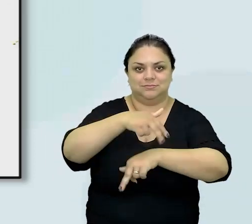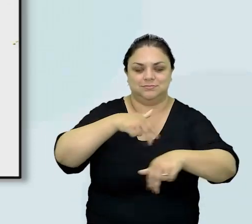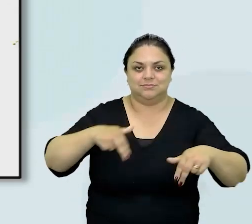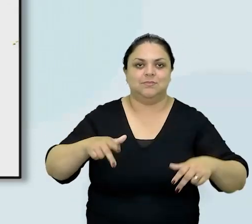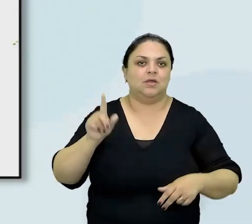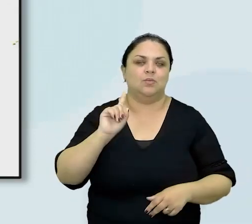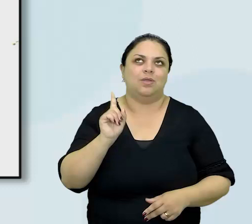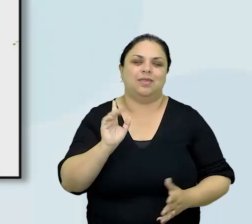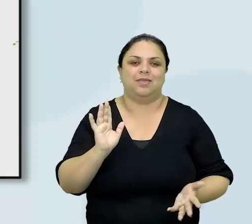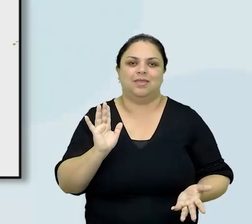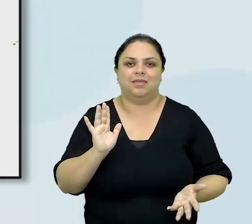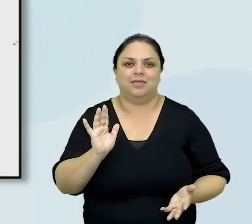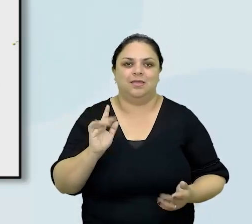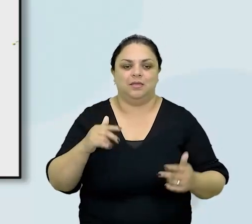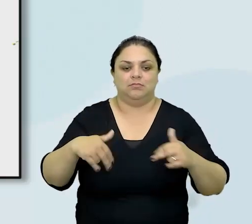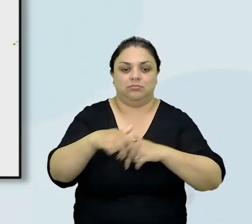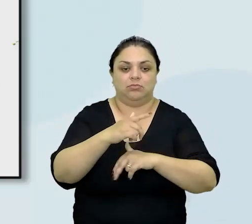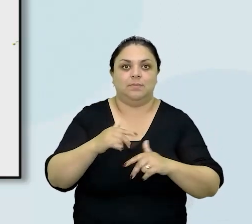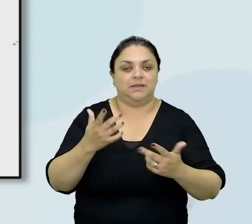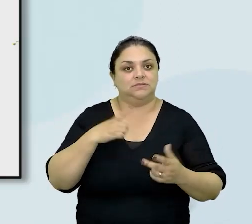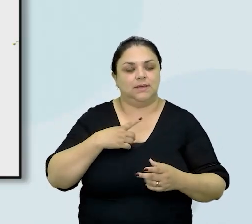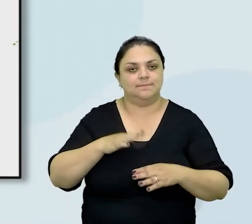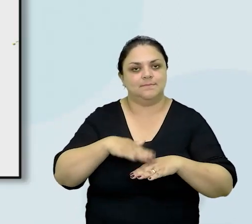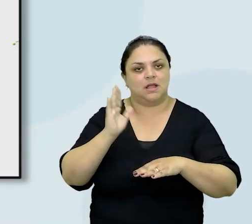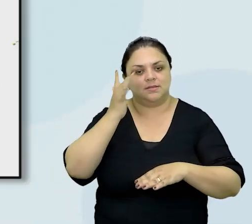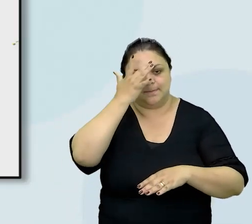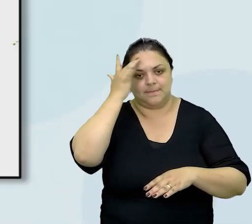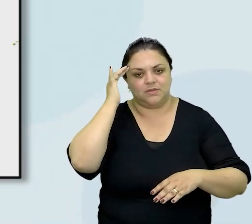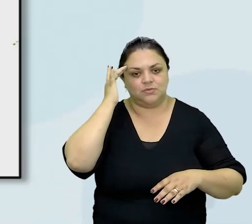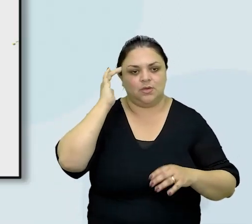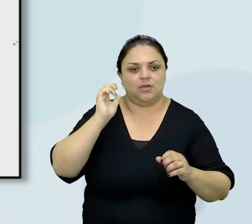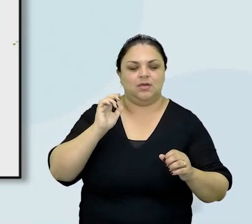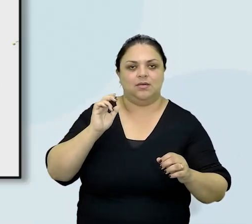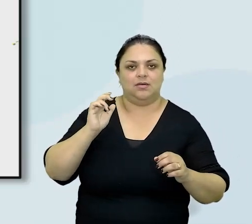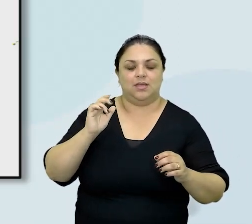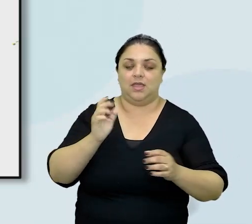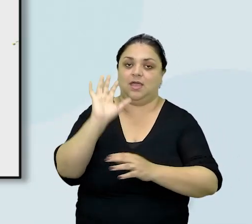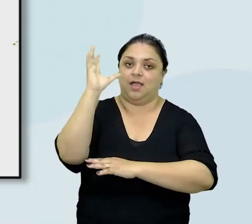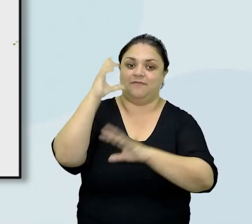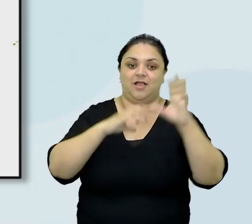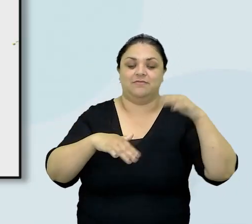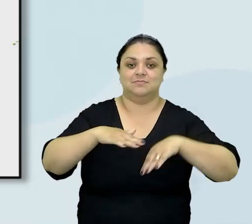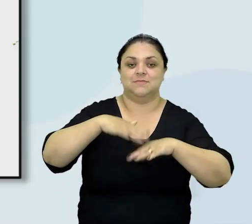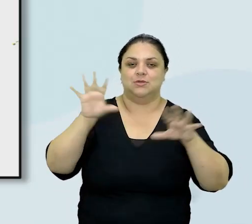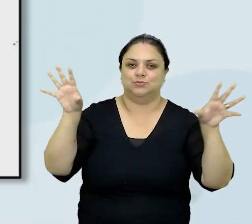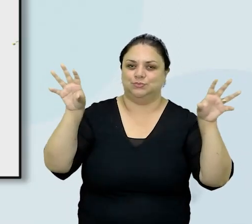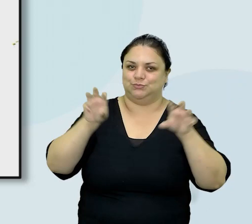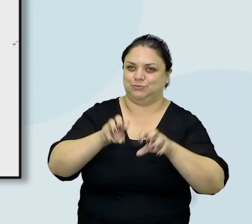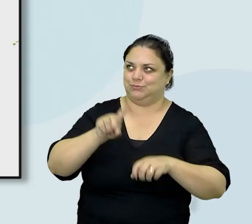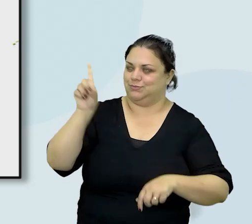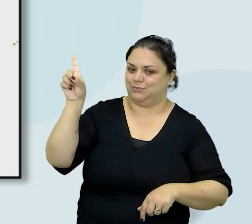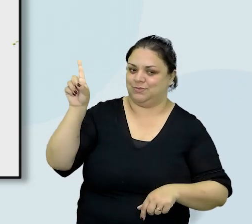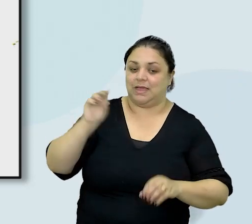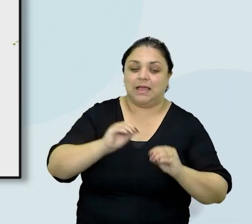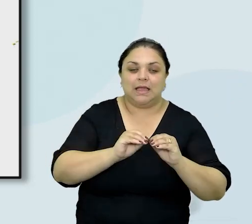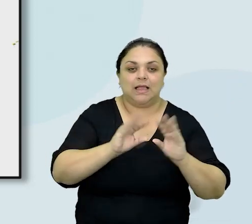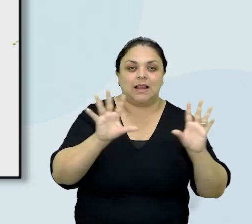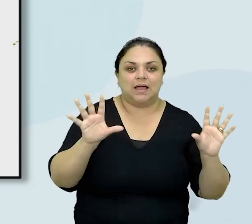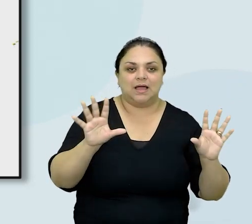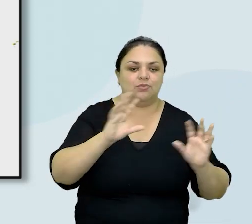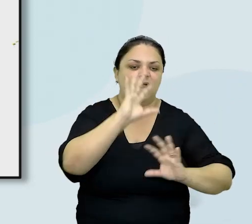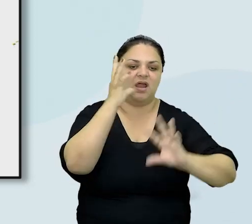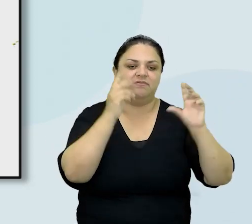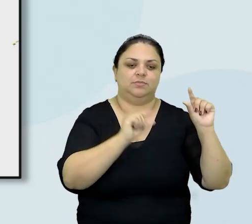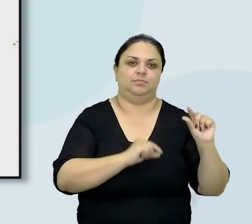povoada, né, mas nós temos uma densidade maior aí nas florestas, tudo bem? E quanto mais claro, menos florestas,